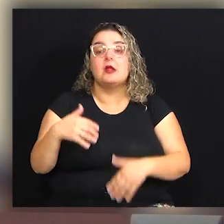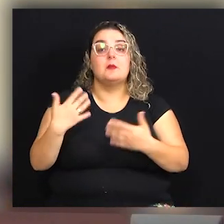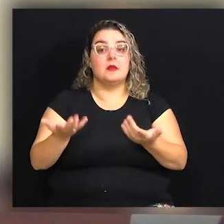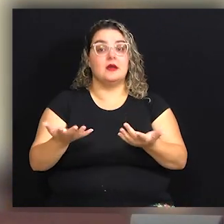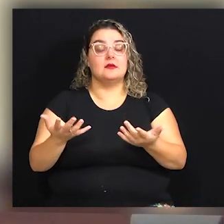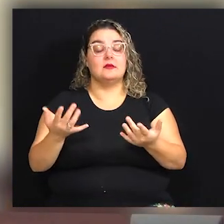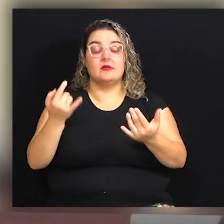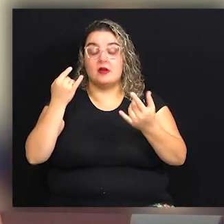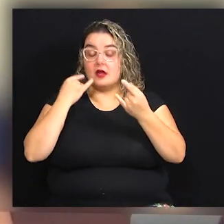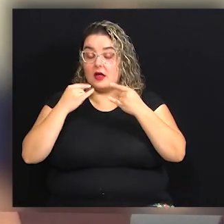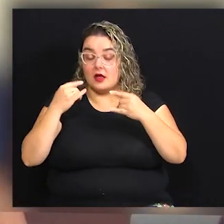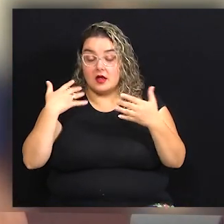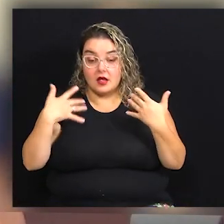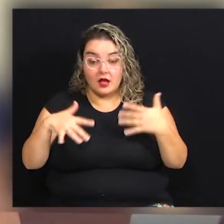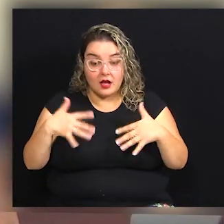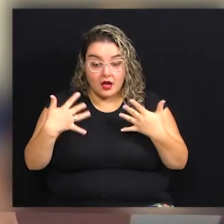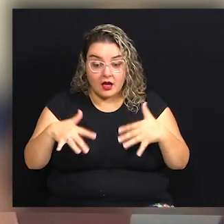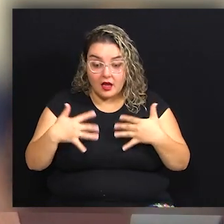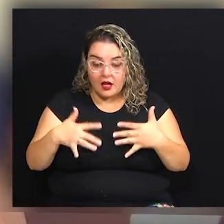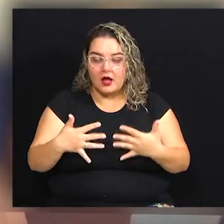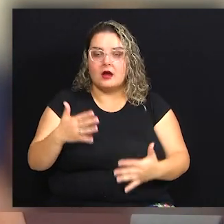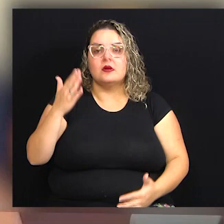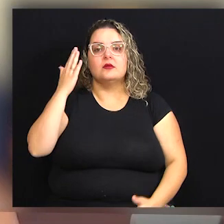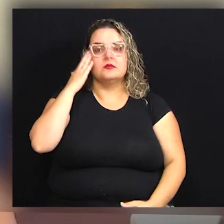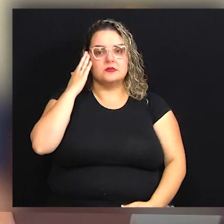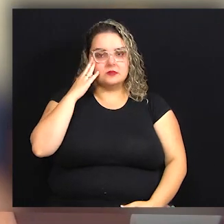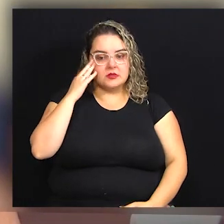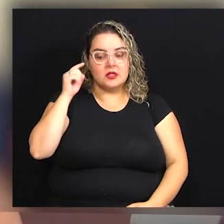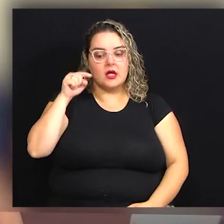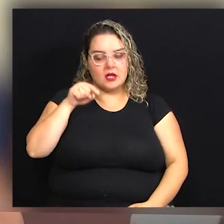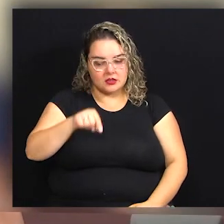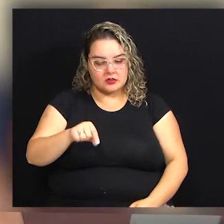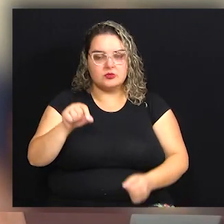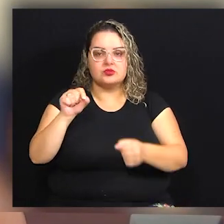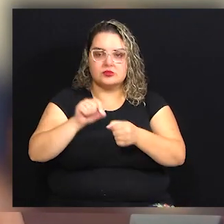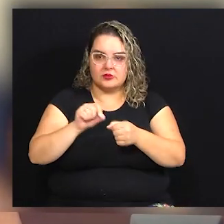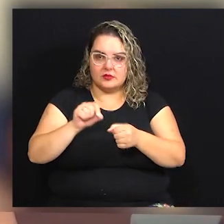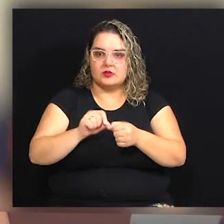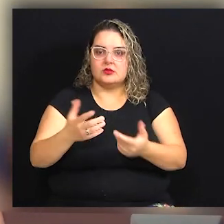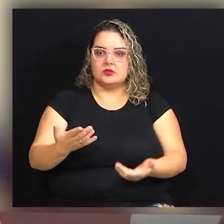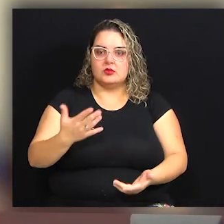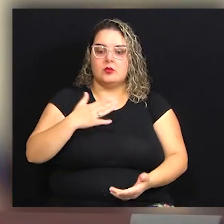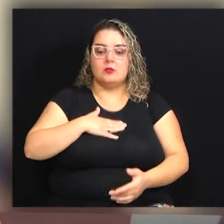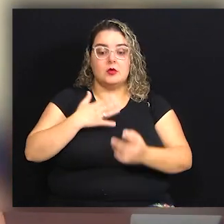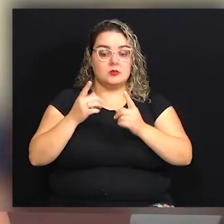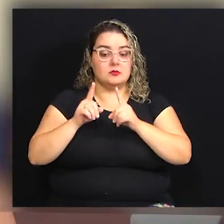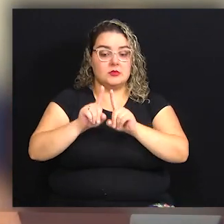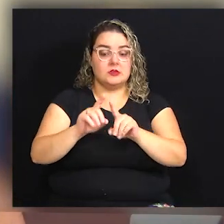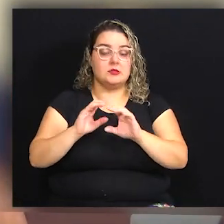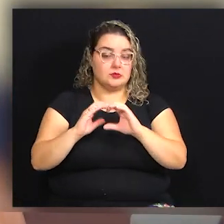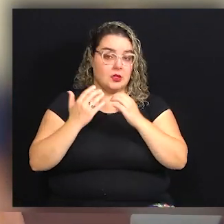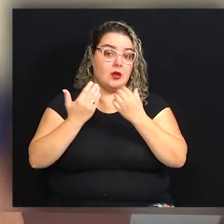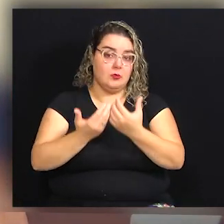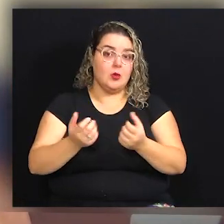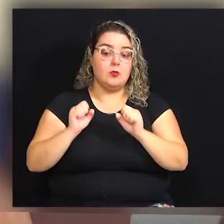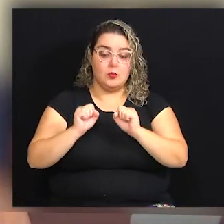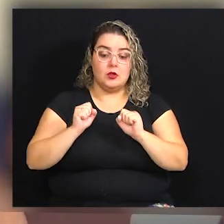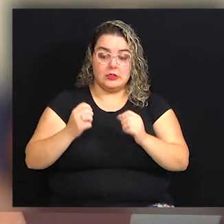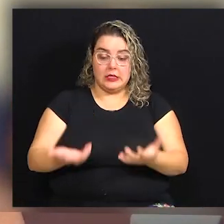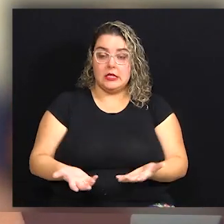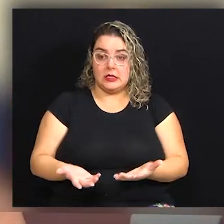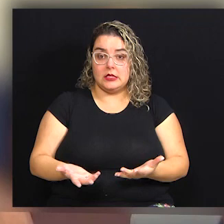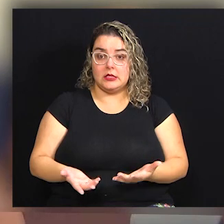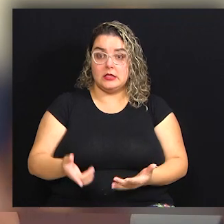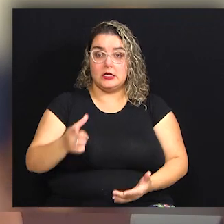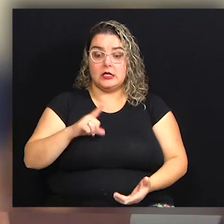fiquei muito encantado, né, ao saber que aquilo que eu estava realizando com meus parceiros na comunidade, né,